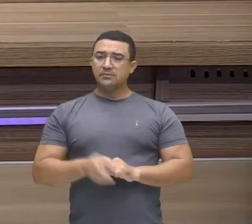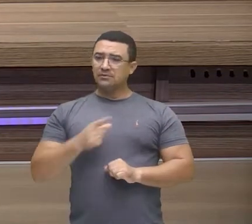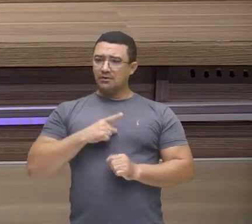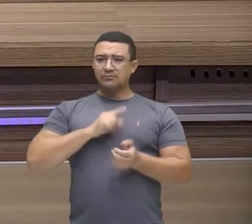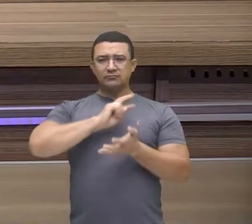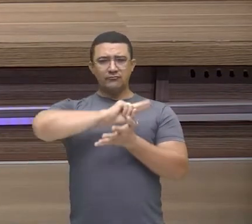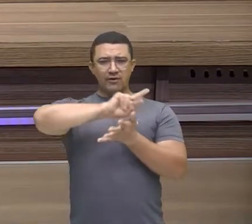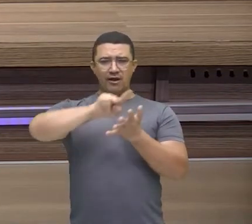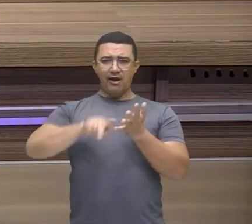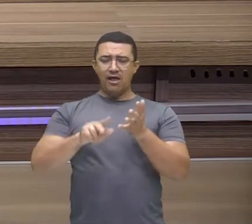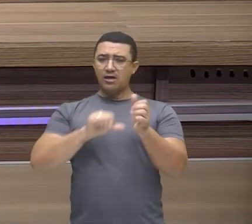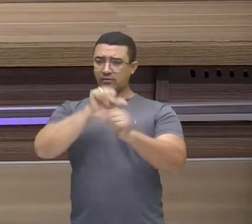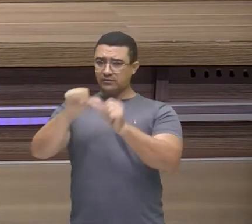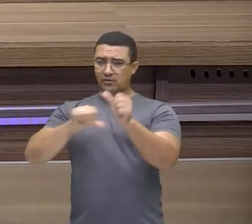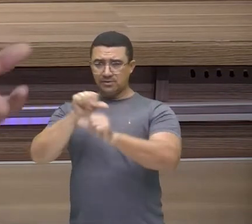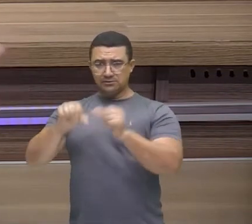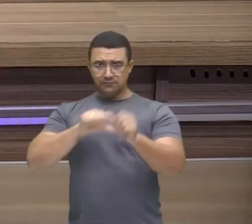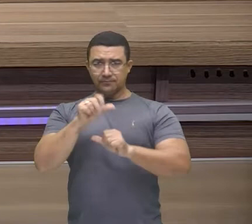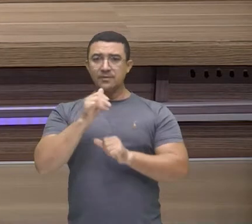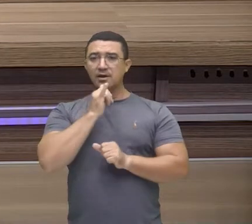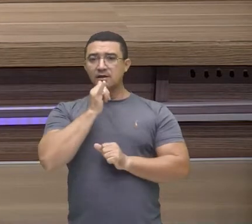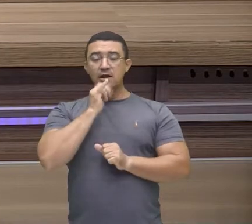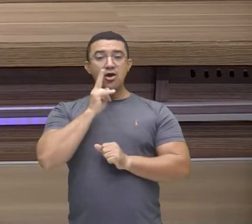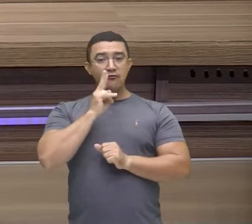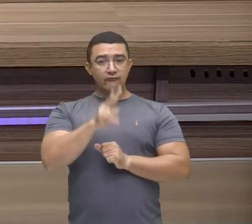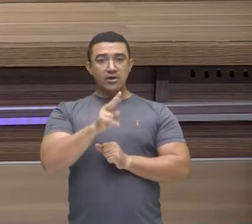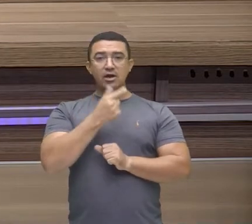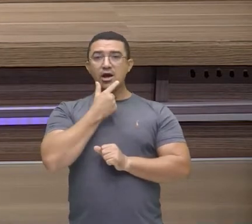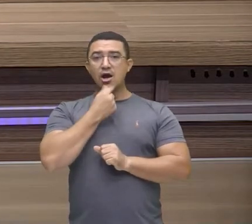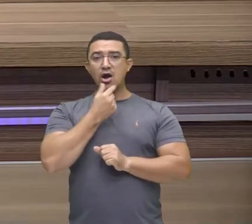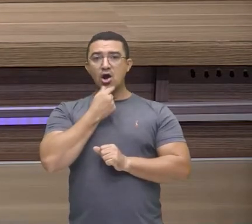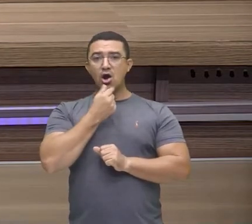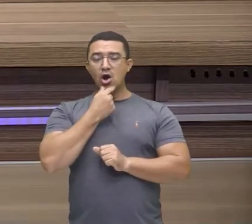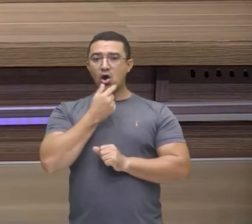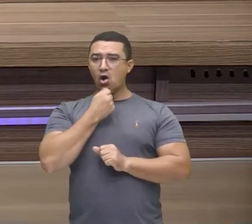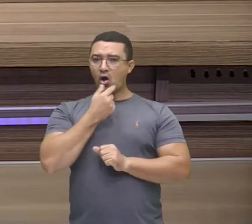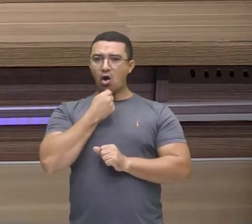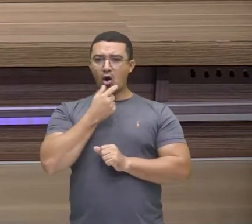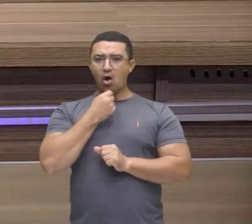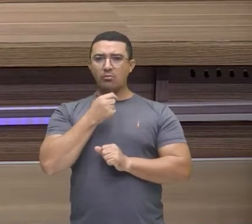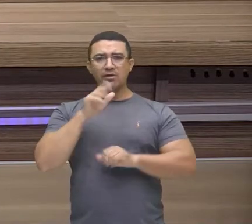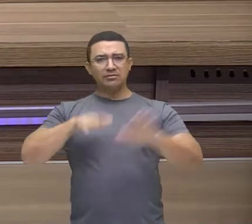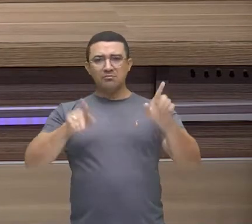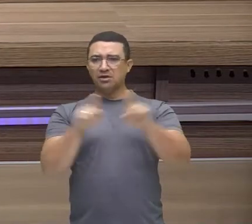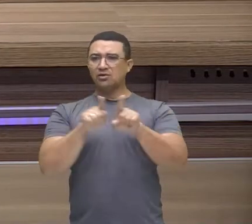Por exemplo, você vê os meninos lá, eles não fazem higienização do pênis.